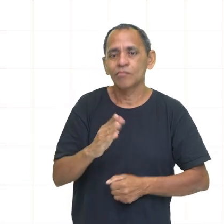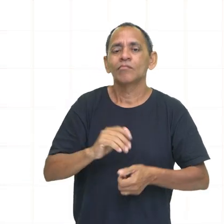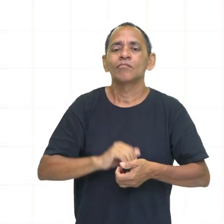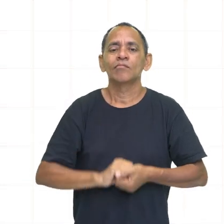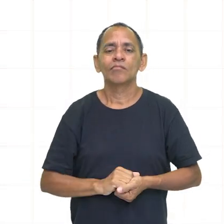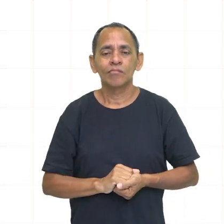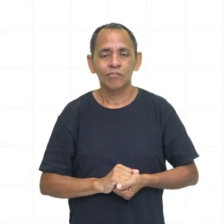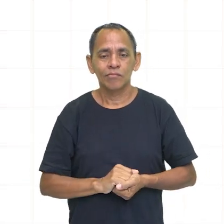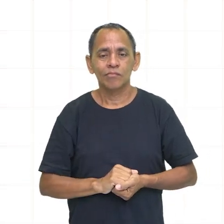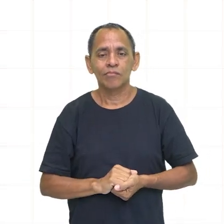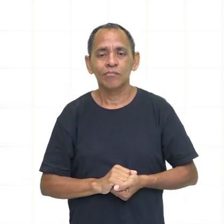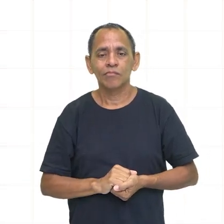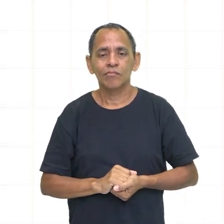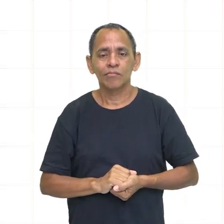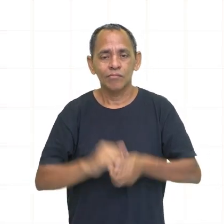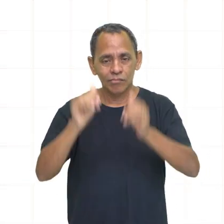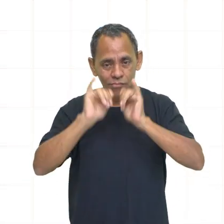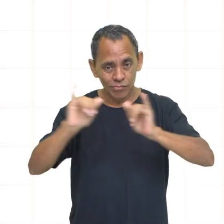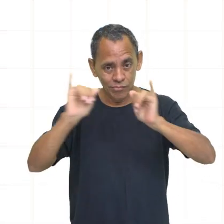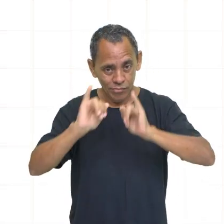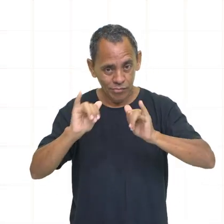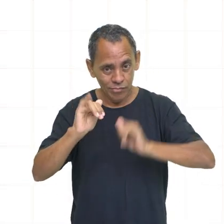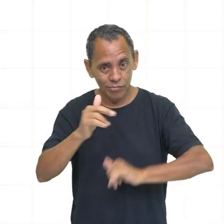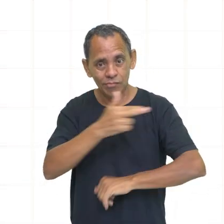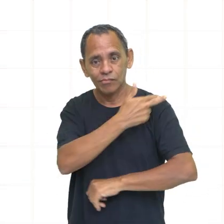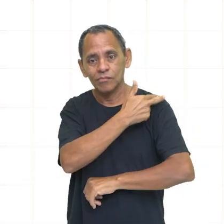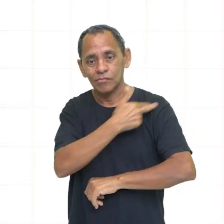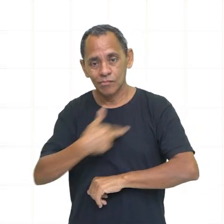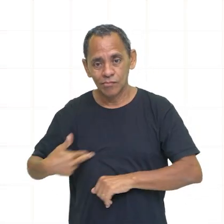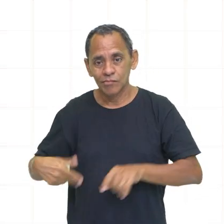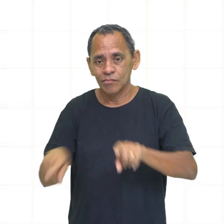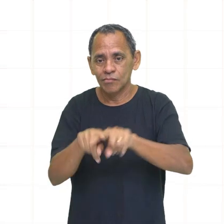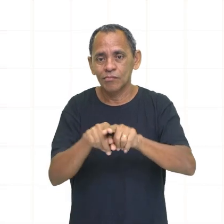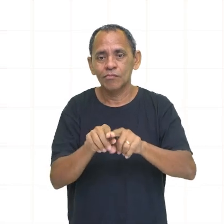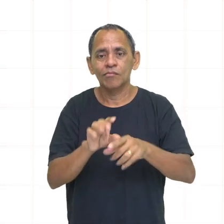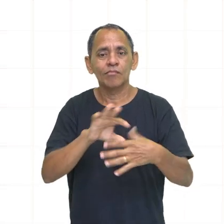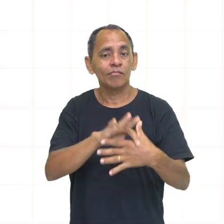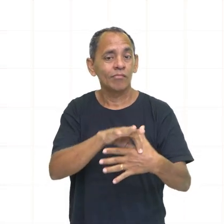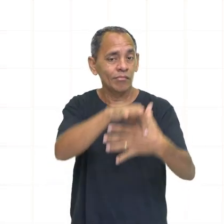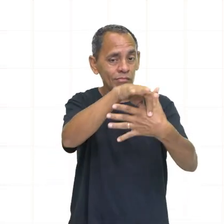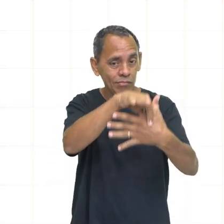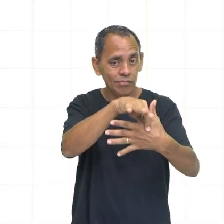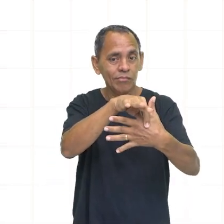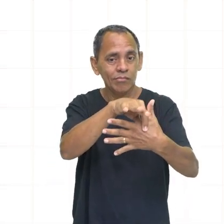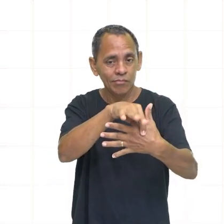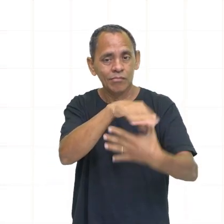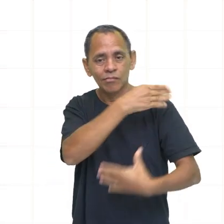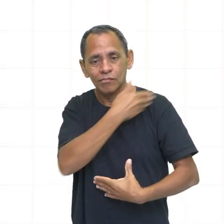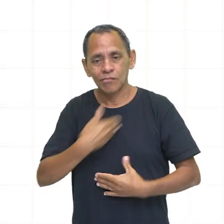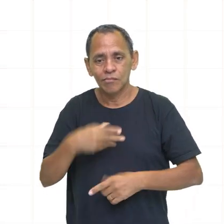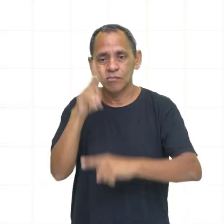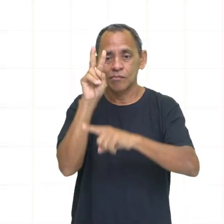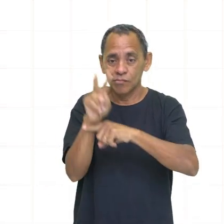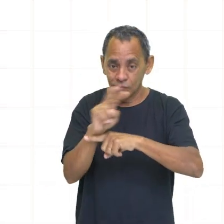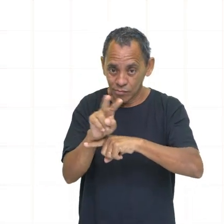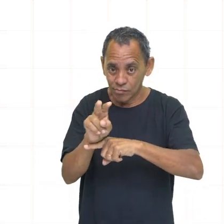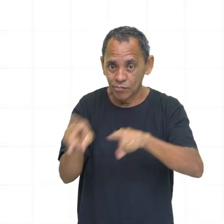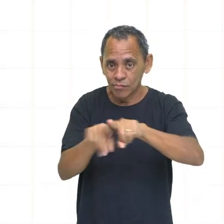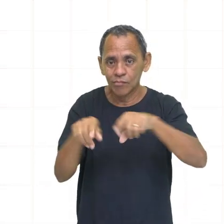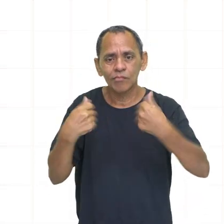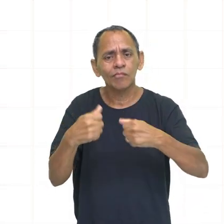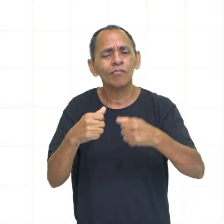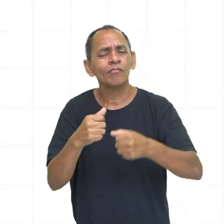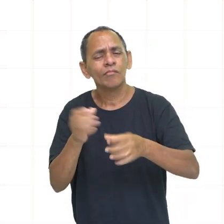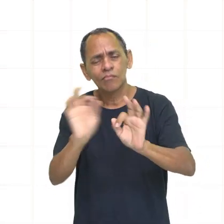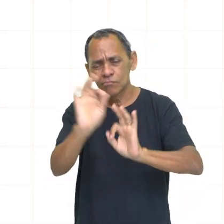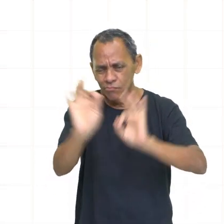Brasil, depois, no caso aí da proclamação da República. Chefe do governo provisório, havia a